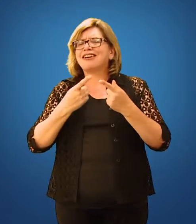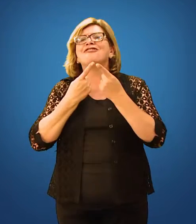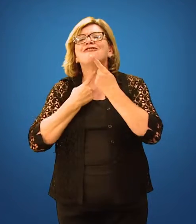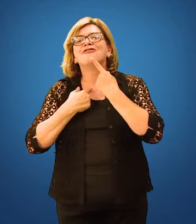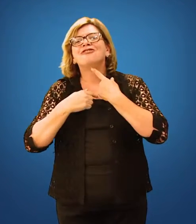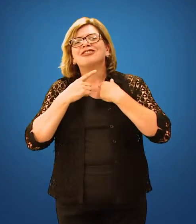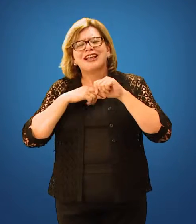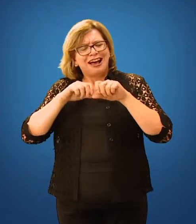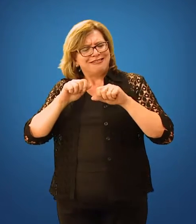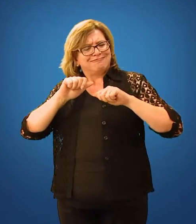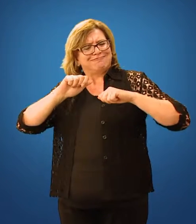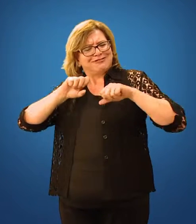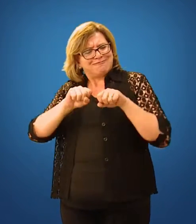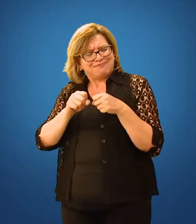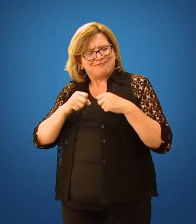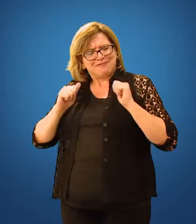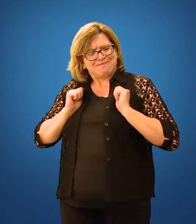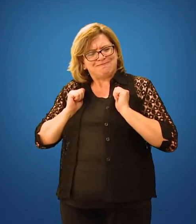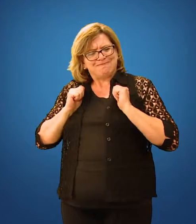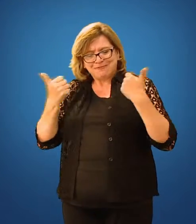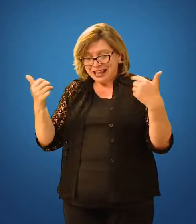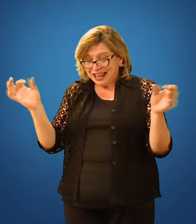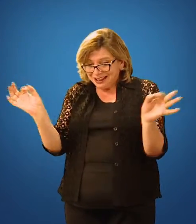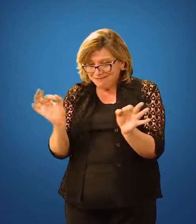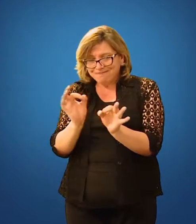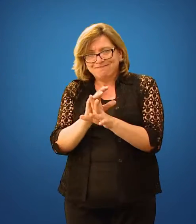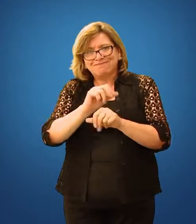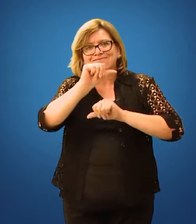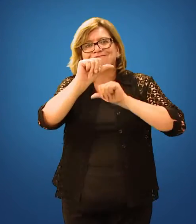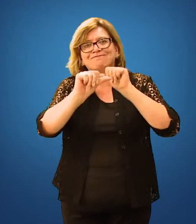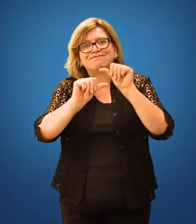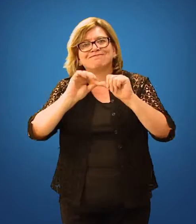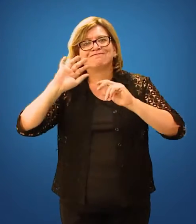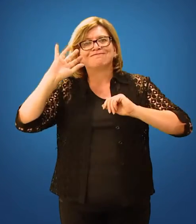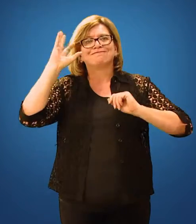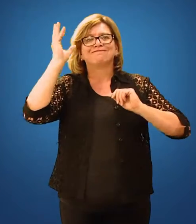essa visão, quebre esse comodismo e traga essas mudanças que se